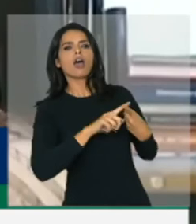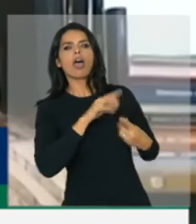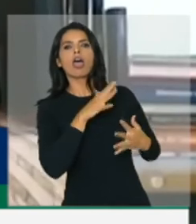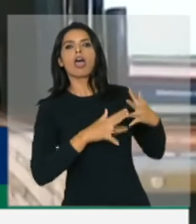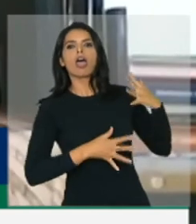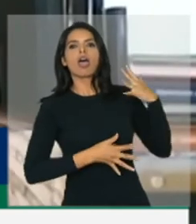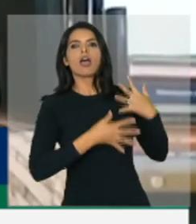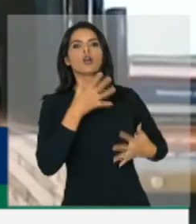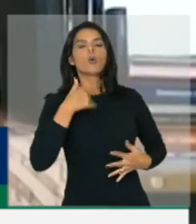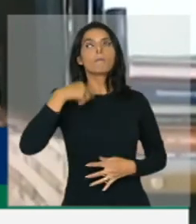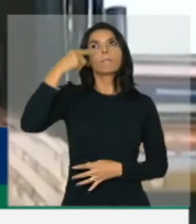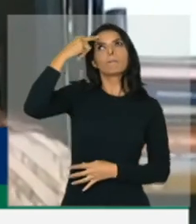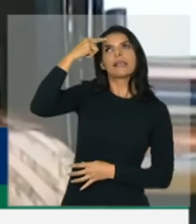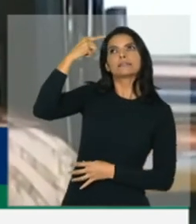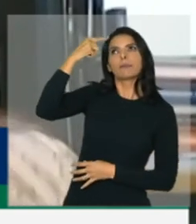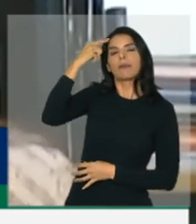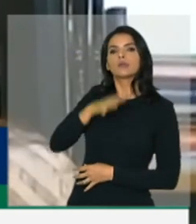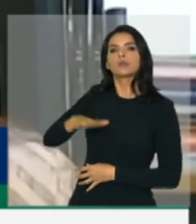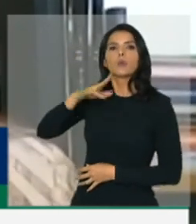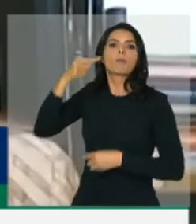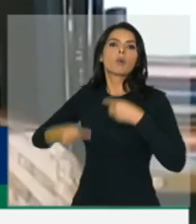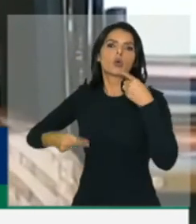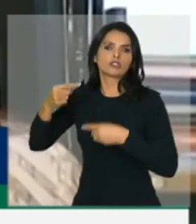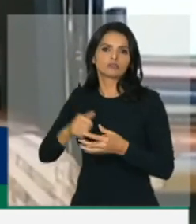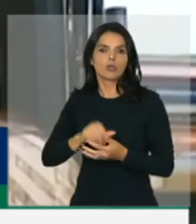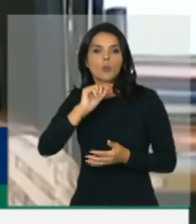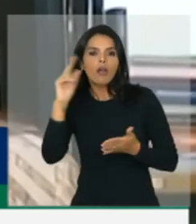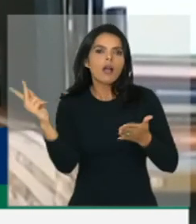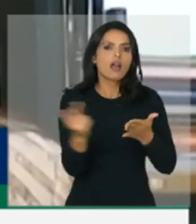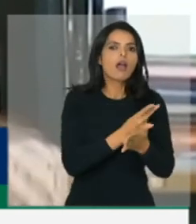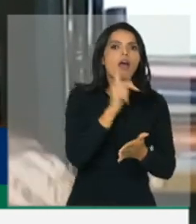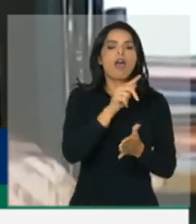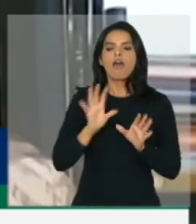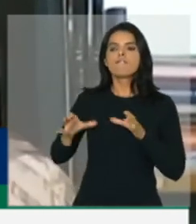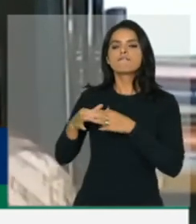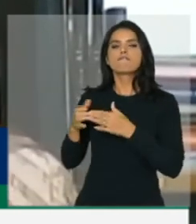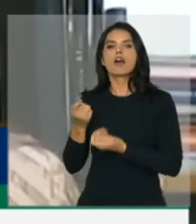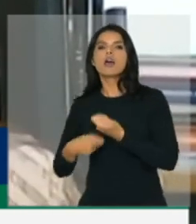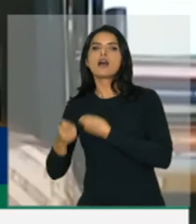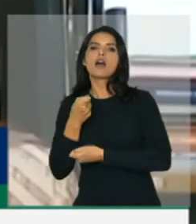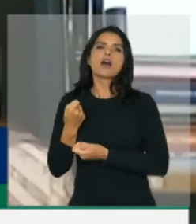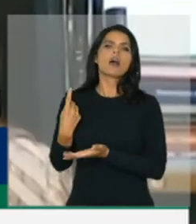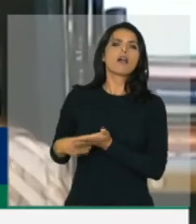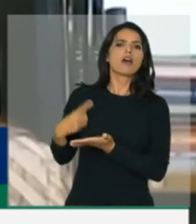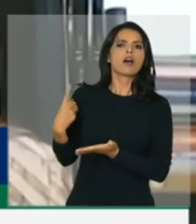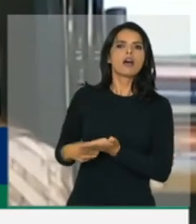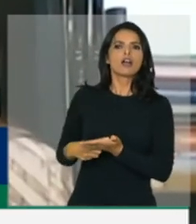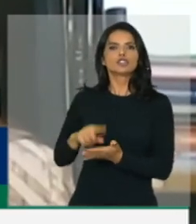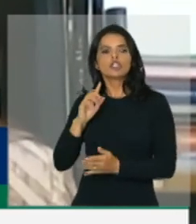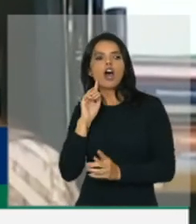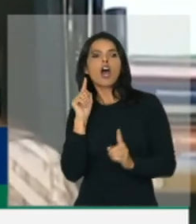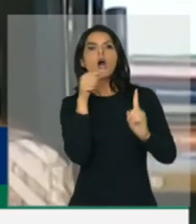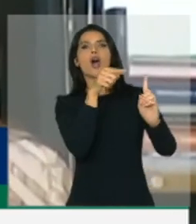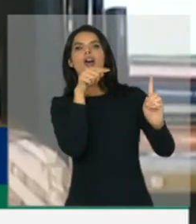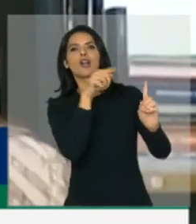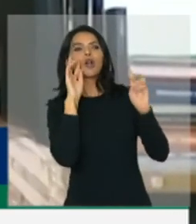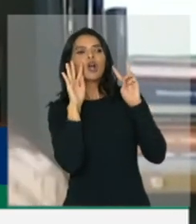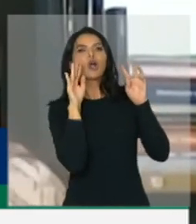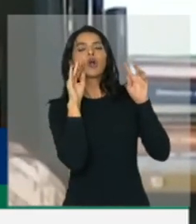tese política. O que houve foi uma conspiração literalmente não isolada da